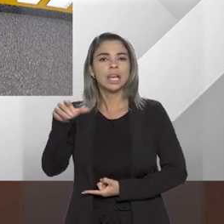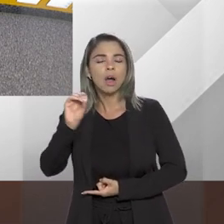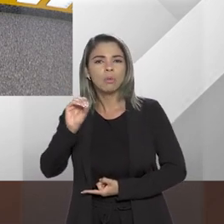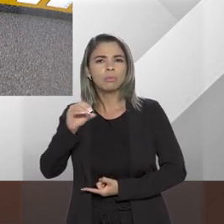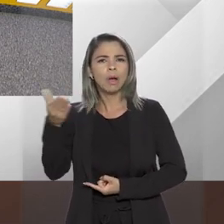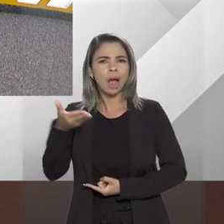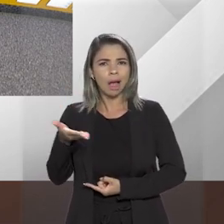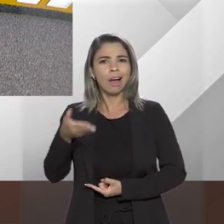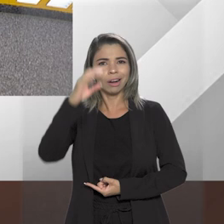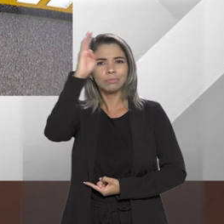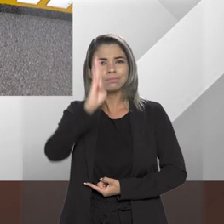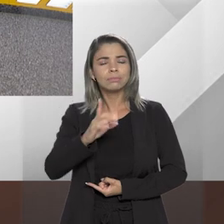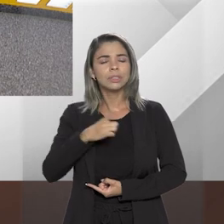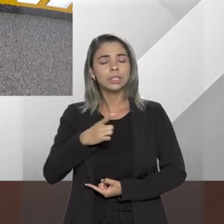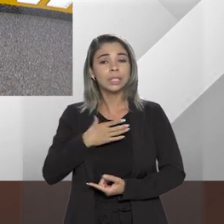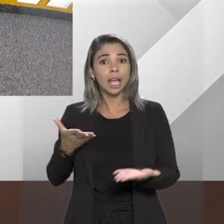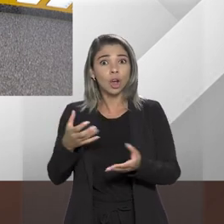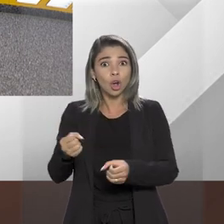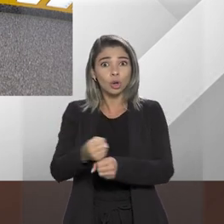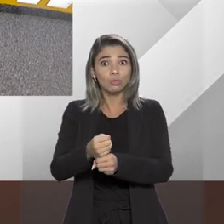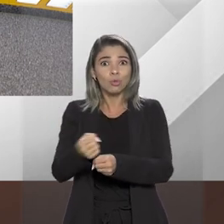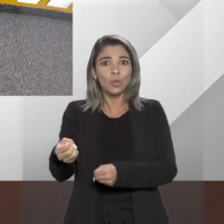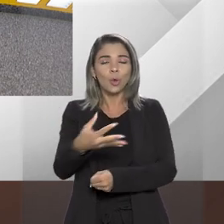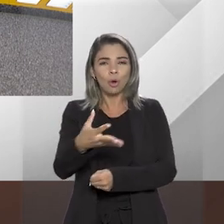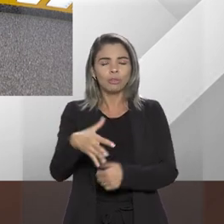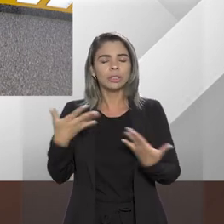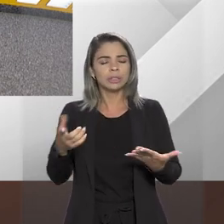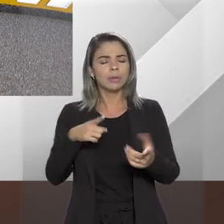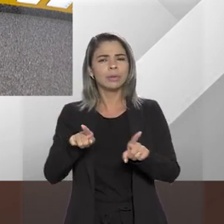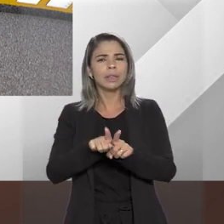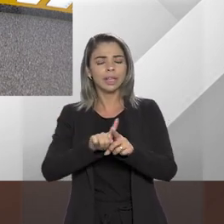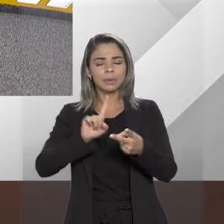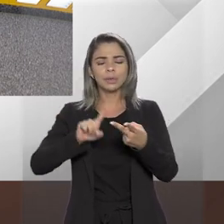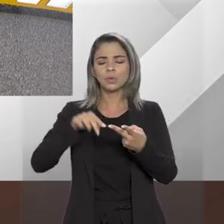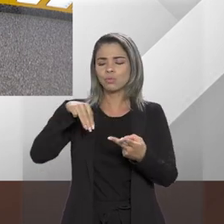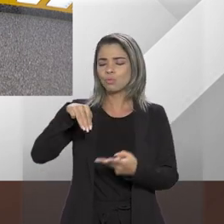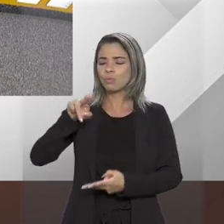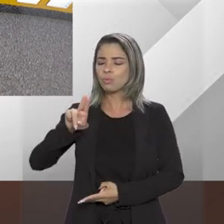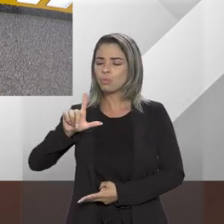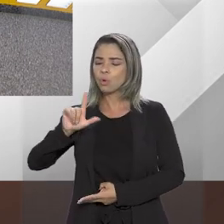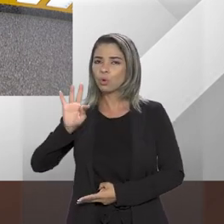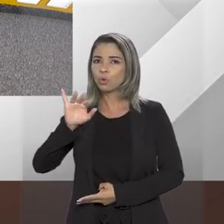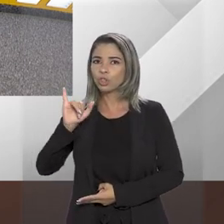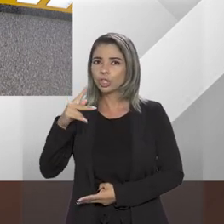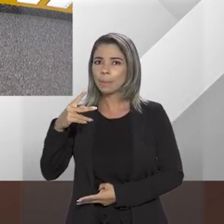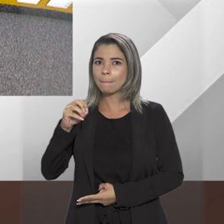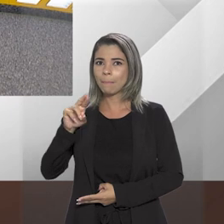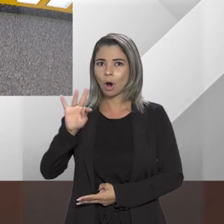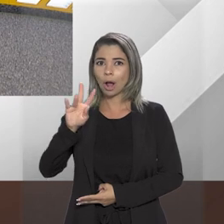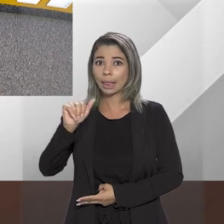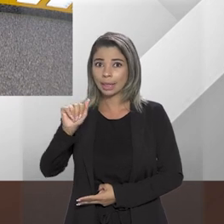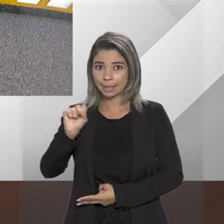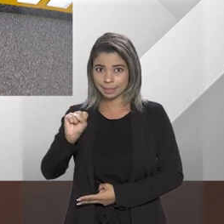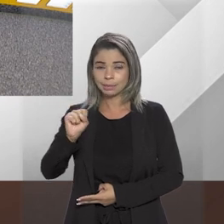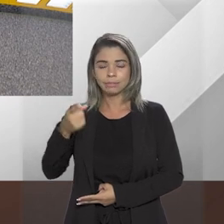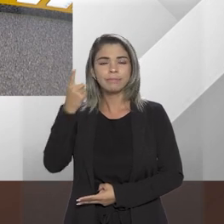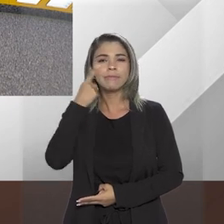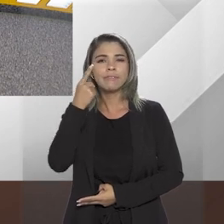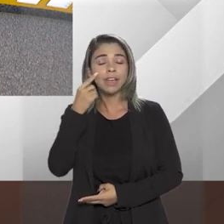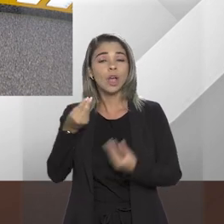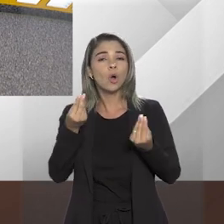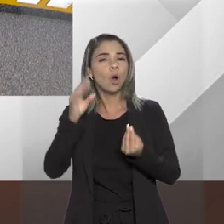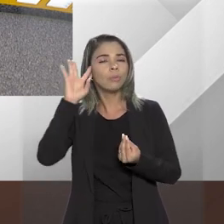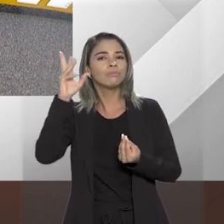anos, com destaque para a justiça multiportas e os métodos alternativos, ou também chamados de adequados, de solução de conflitos,